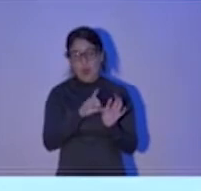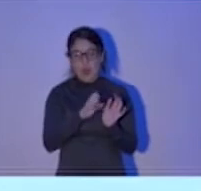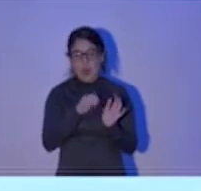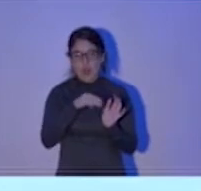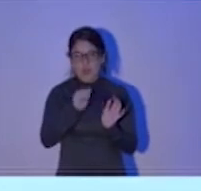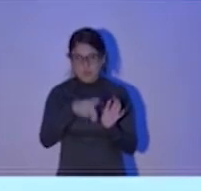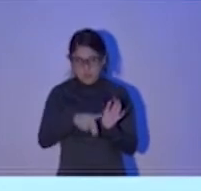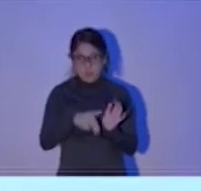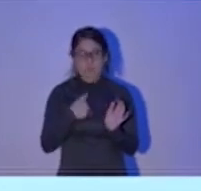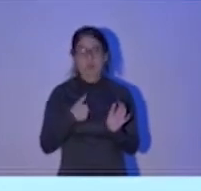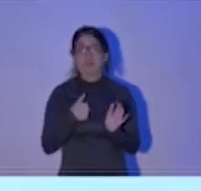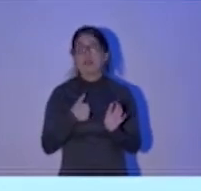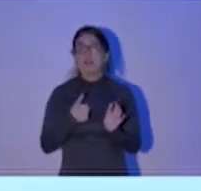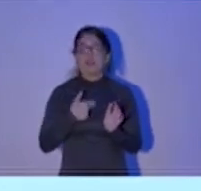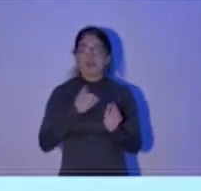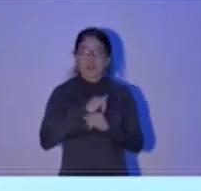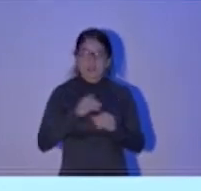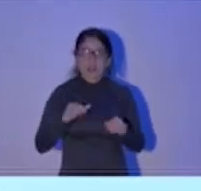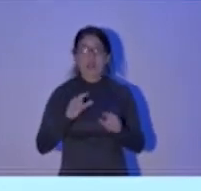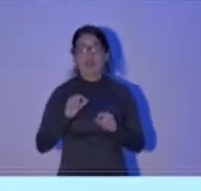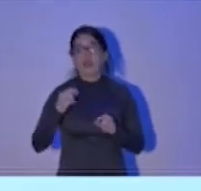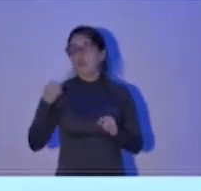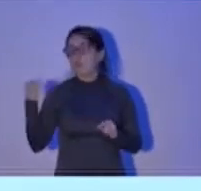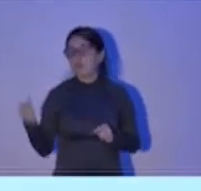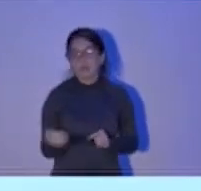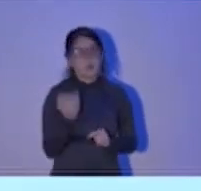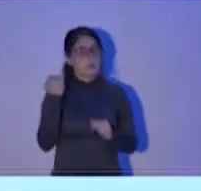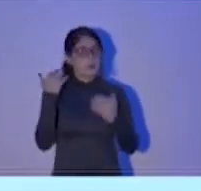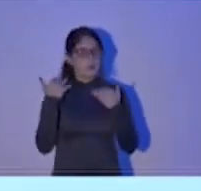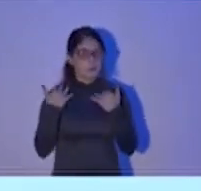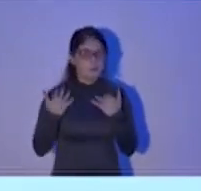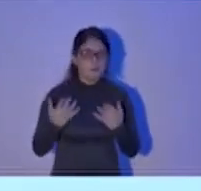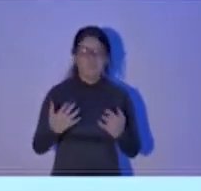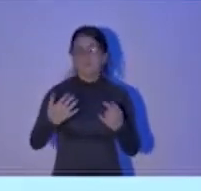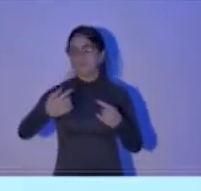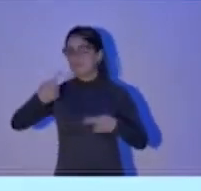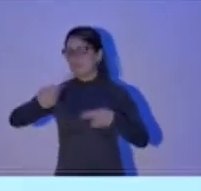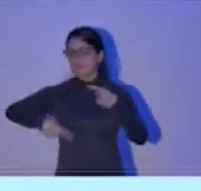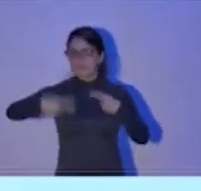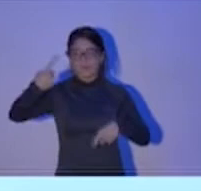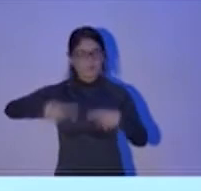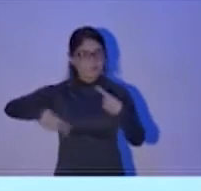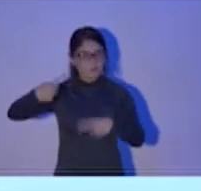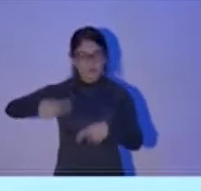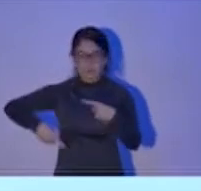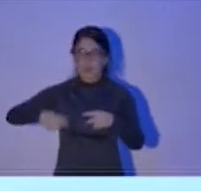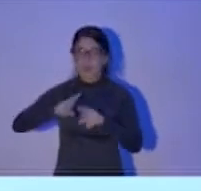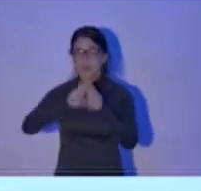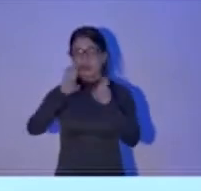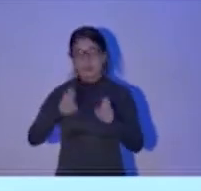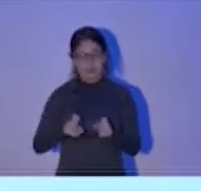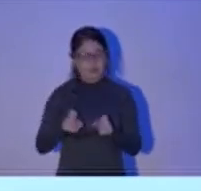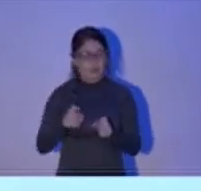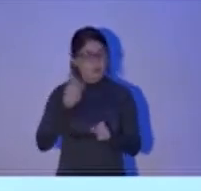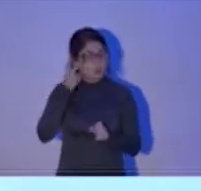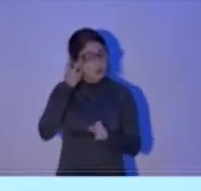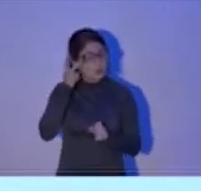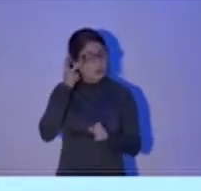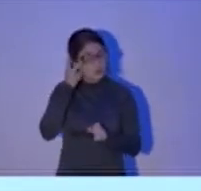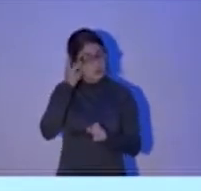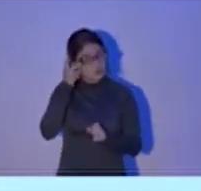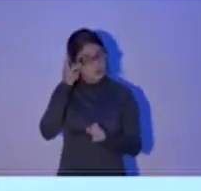espaço social de discussão de políticas públicas educacionais e dizer que assim isso que motiva os educadores, né? A